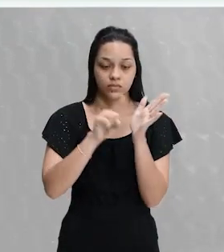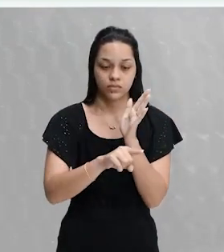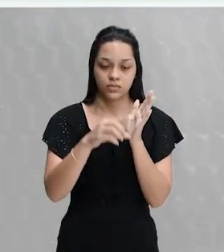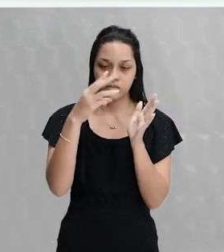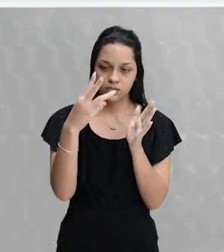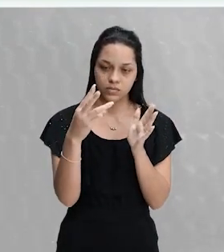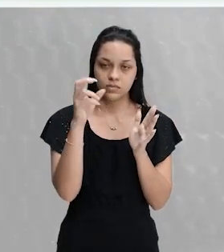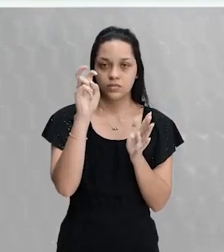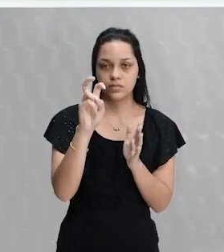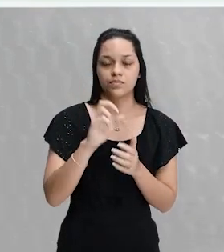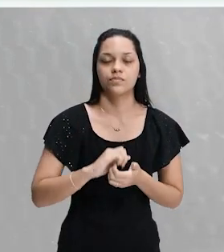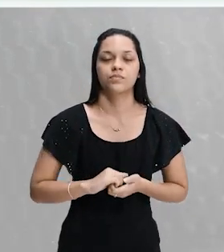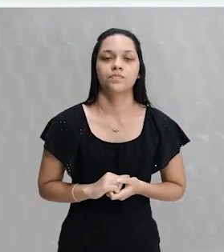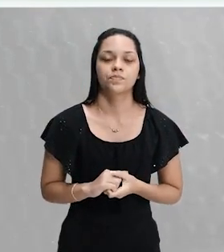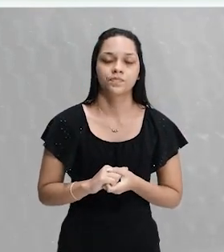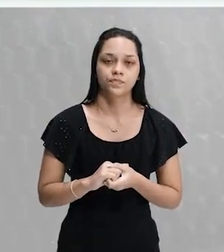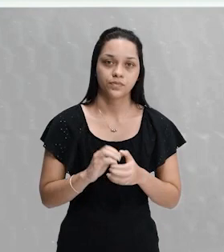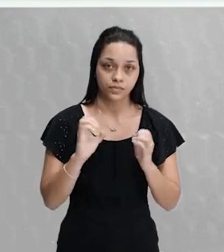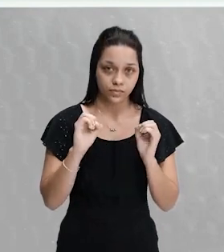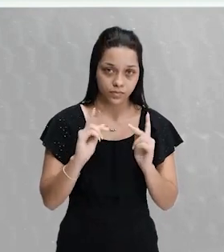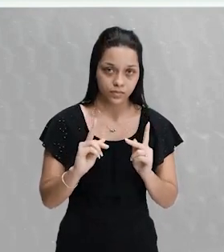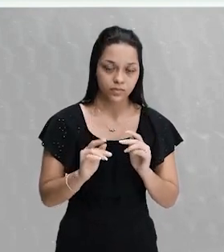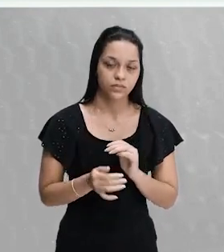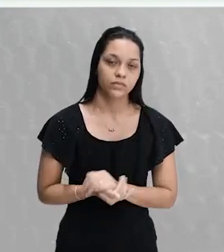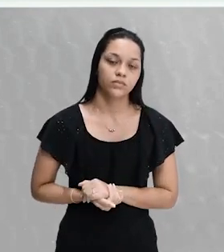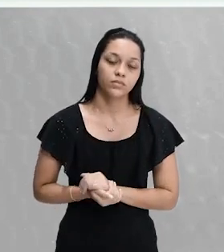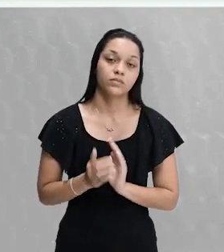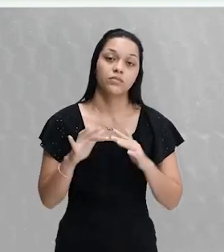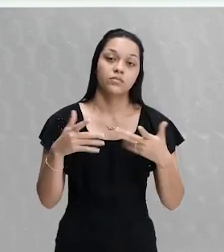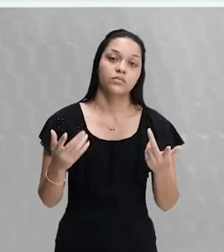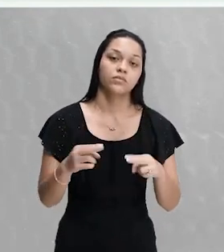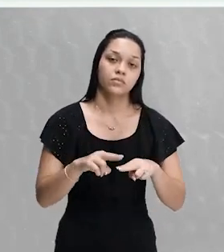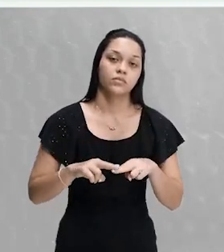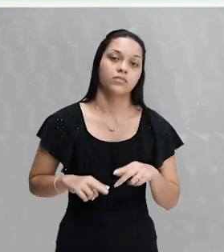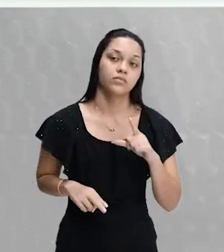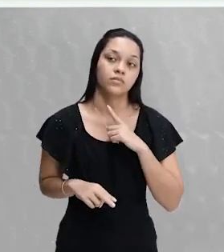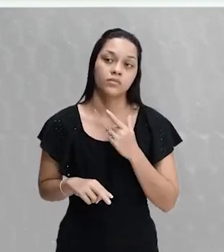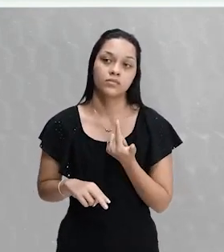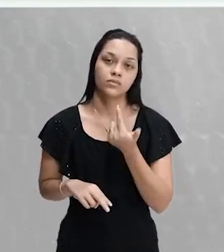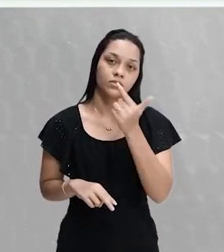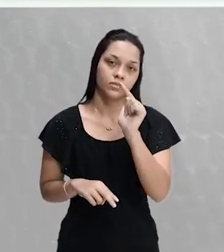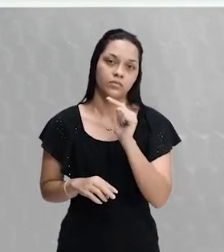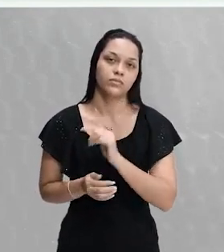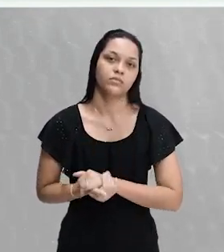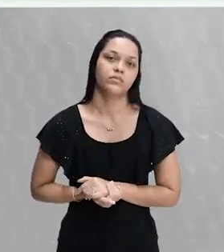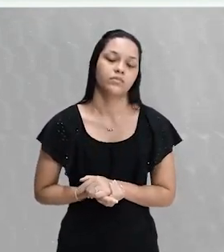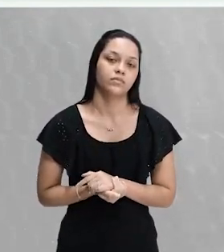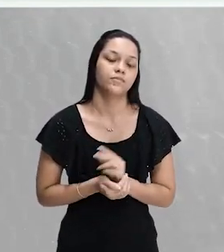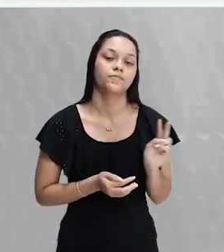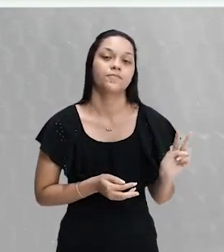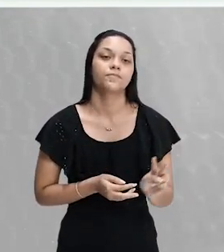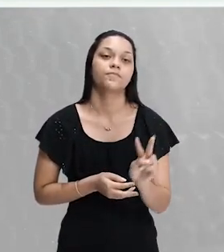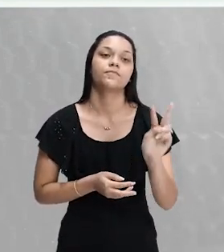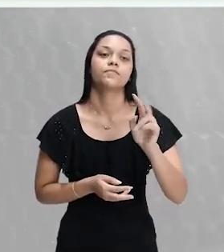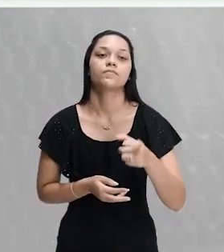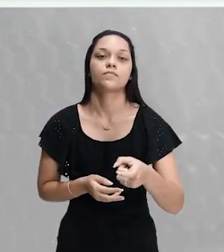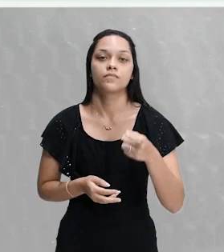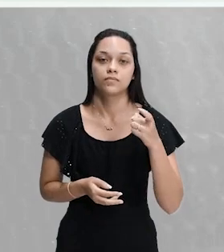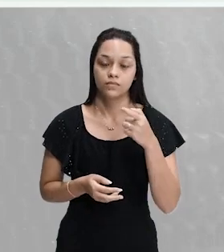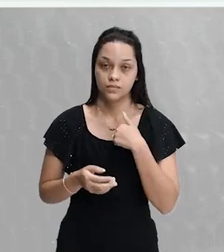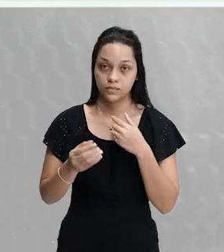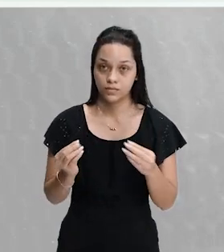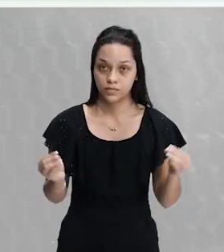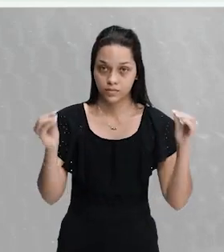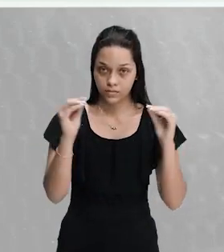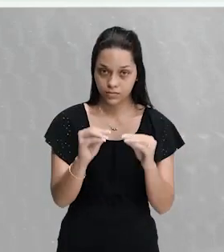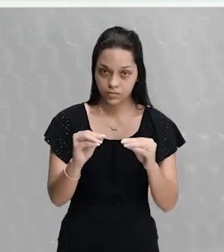5. Beleza? Então dessa forma a gente vai fazer com os outros. Tá? Cada valor de x que eu atribuí aqui, eu